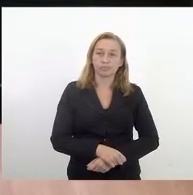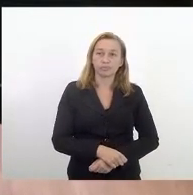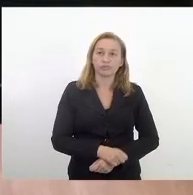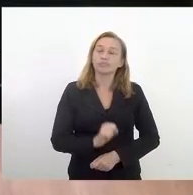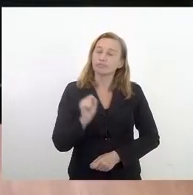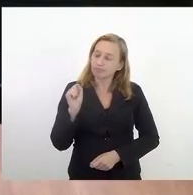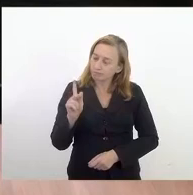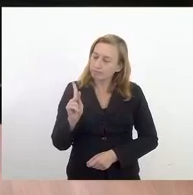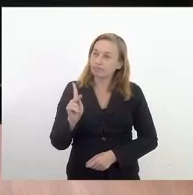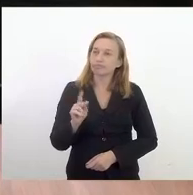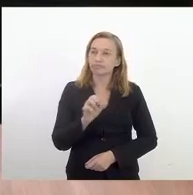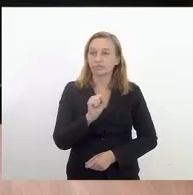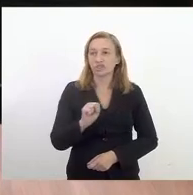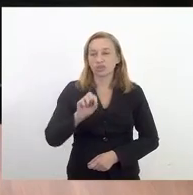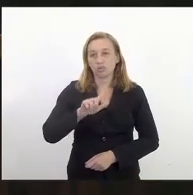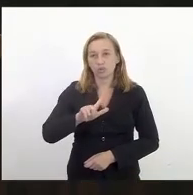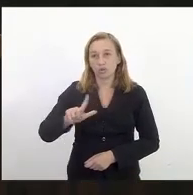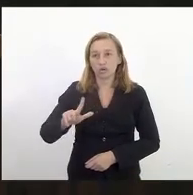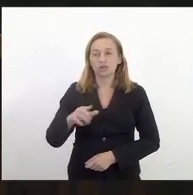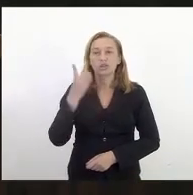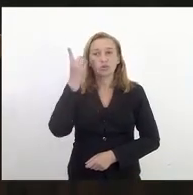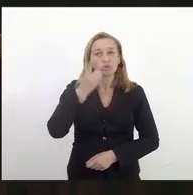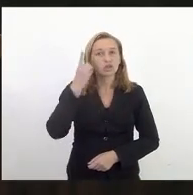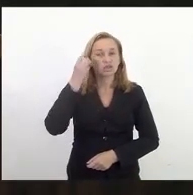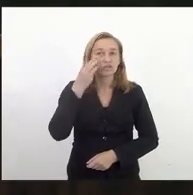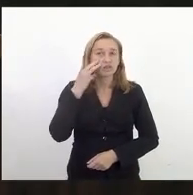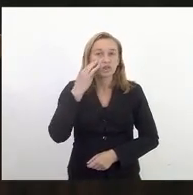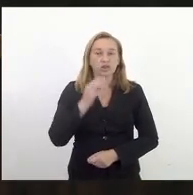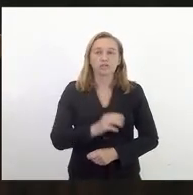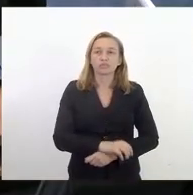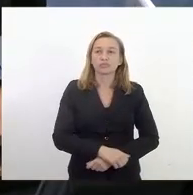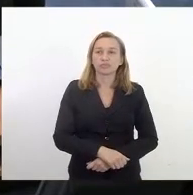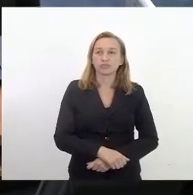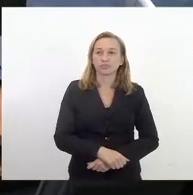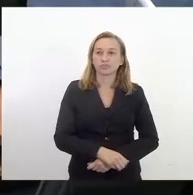Oi ó Quissamã tu tá do valdec